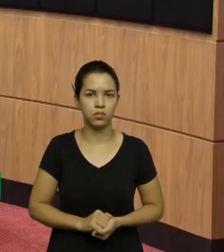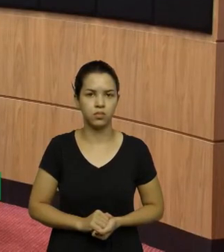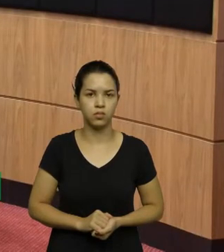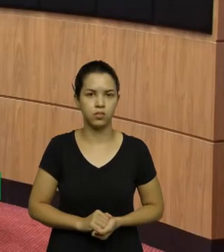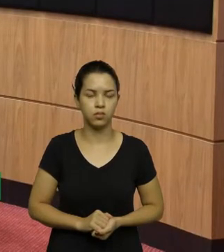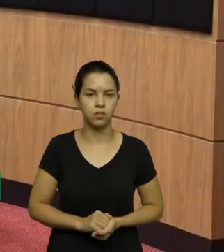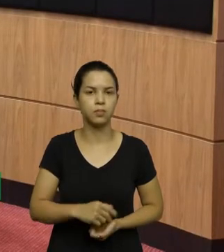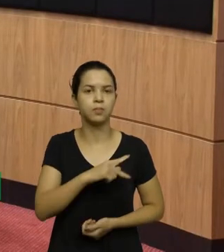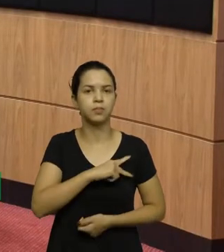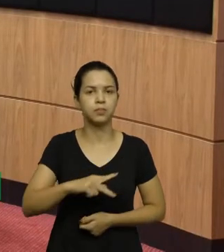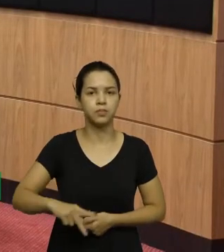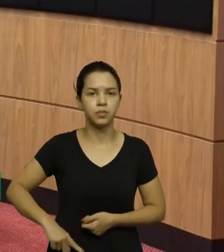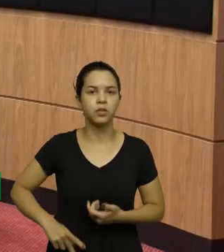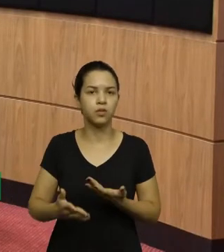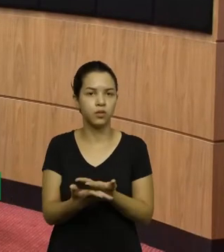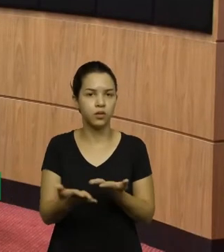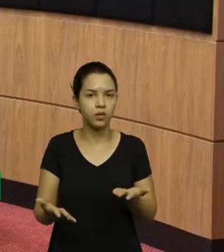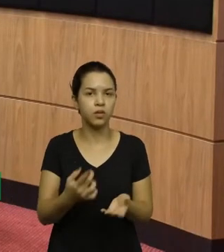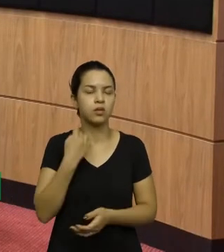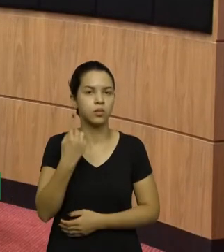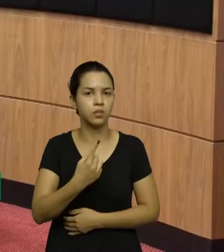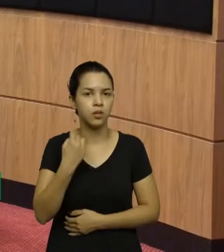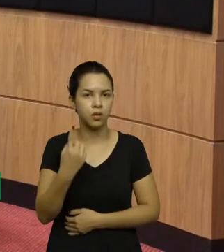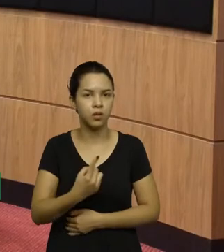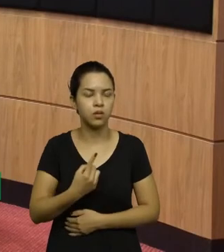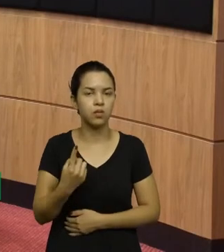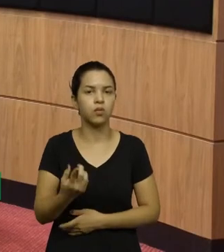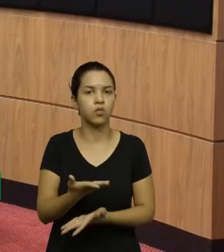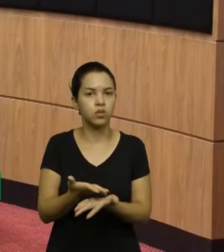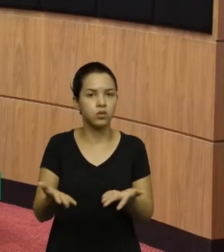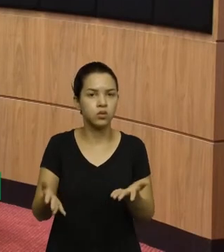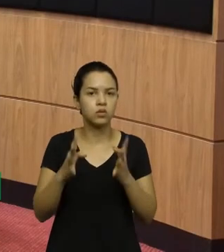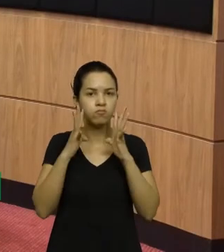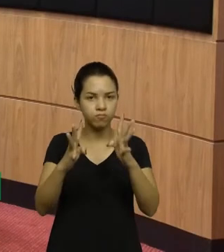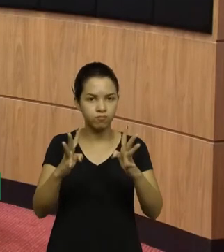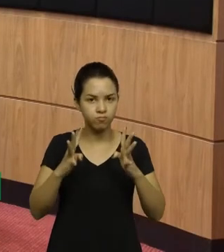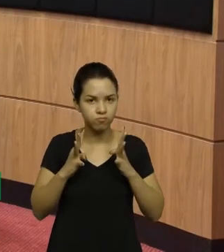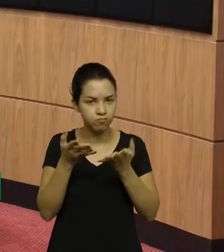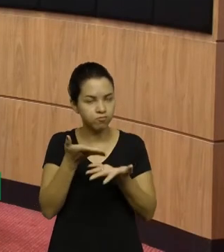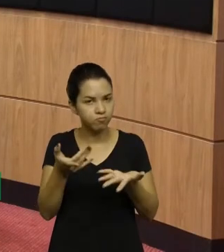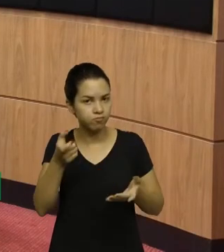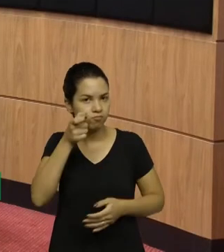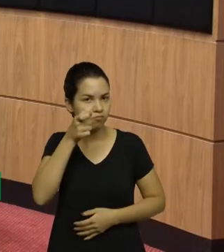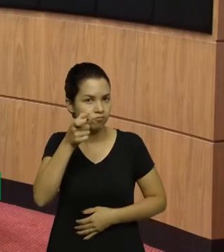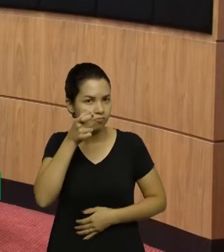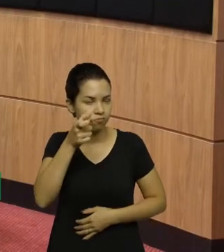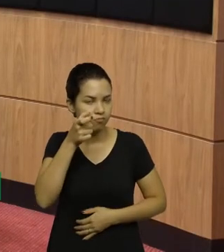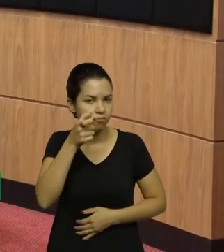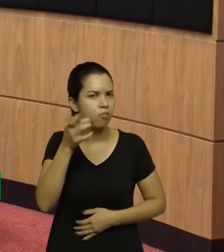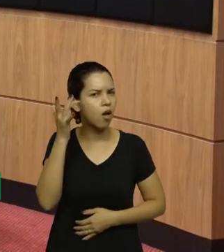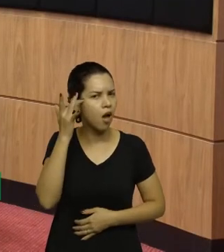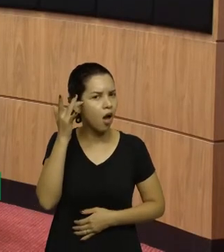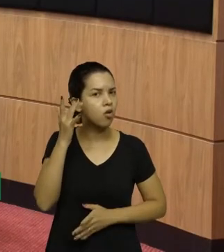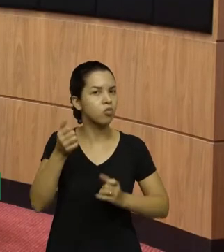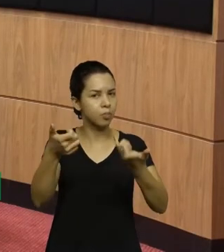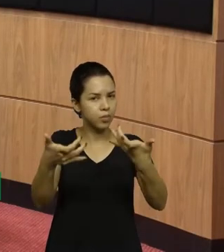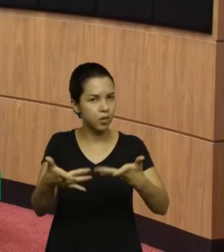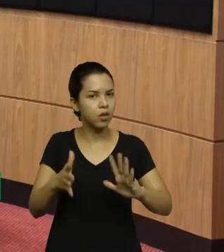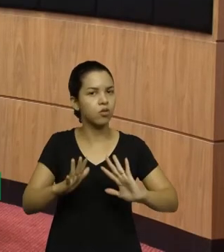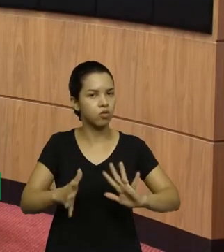Senhor presidente, senhoras e senhores deputados, o pessoal que nos ouve, eu acho que eu já falei sobre